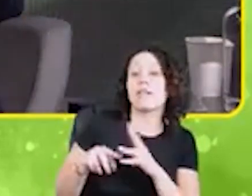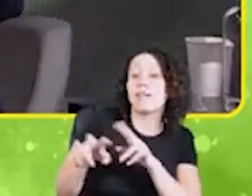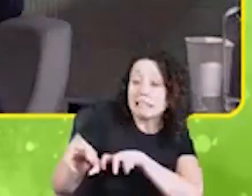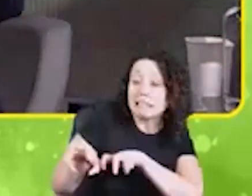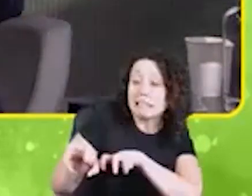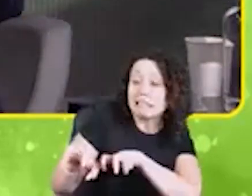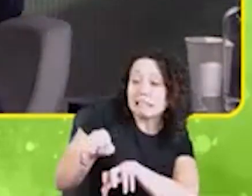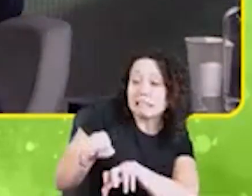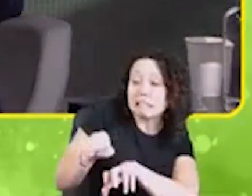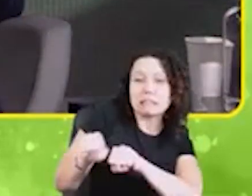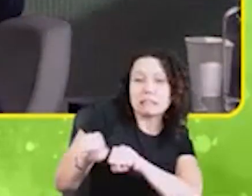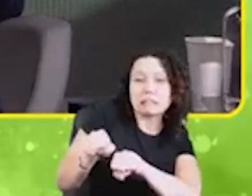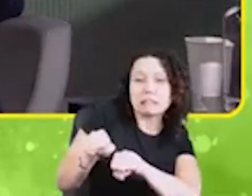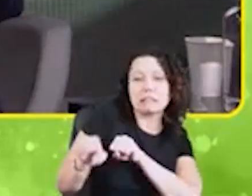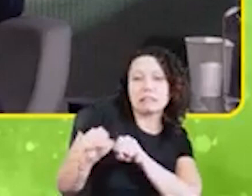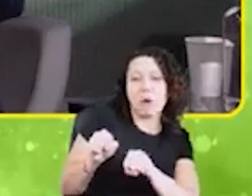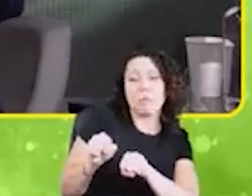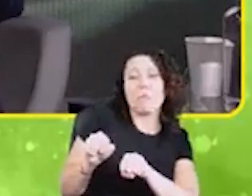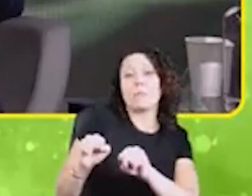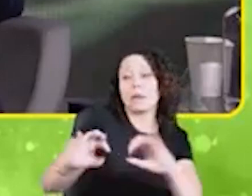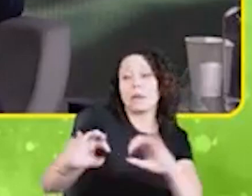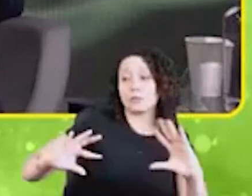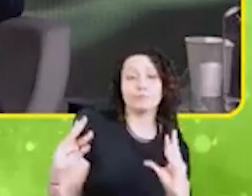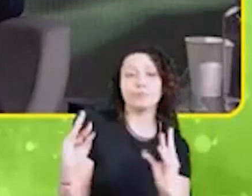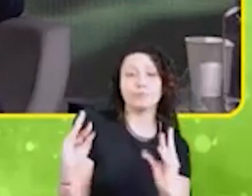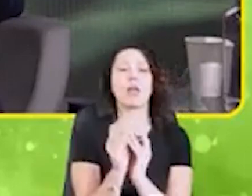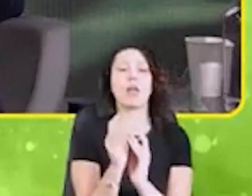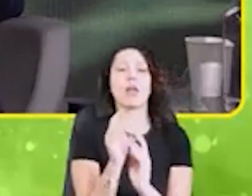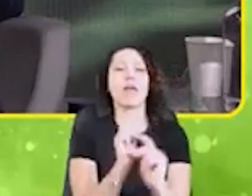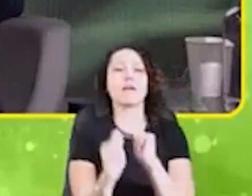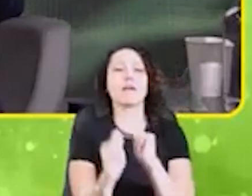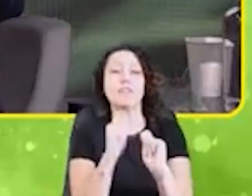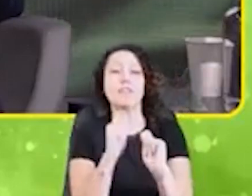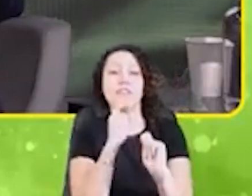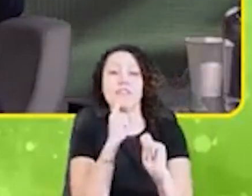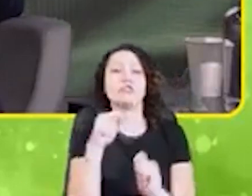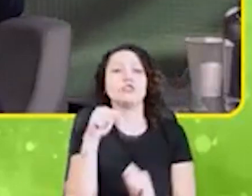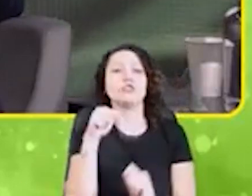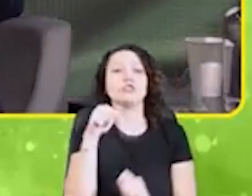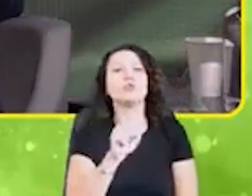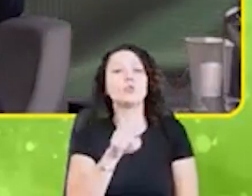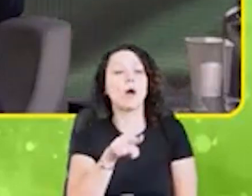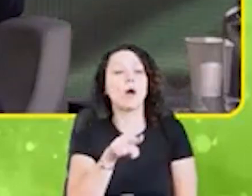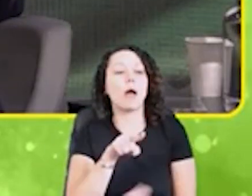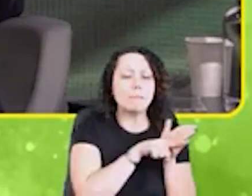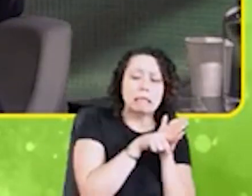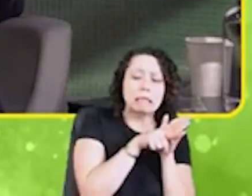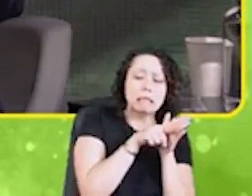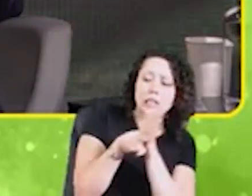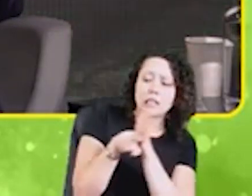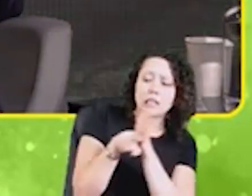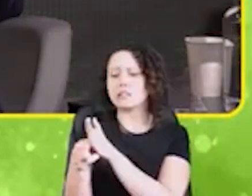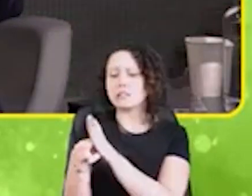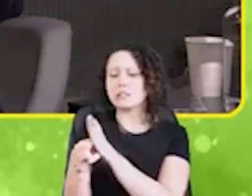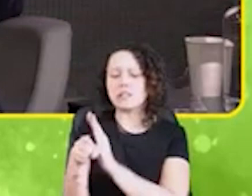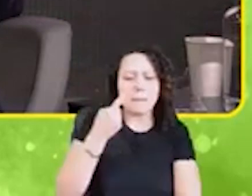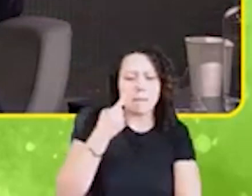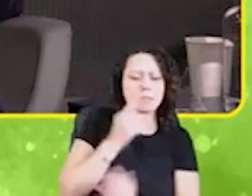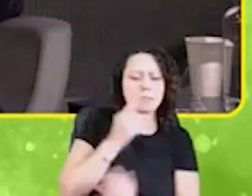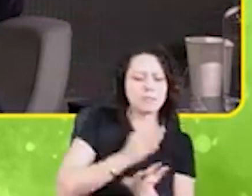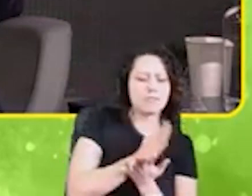se o que é um grande laboratório é de novas idéias novas possibilidades e novas tecnologias